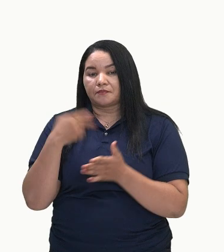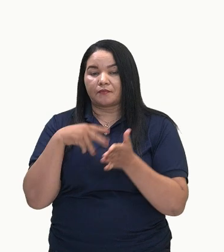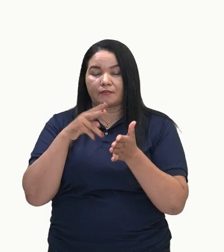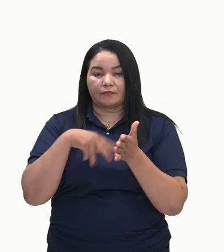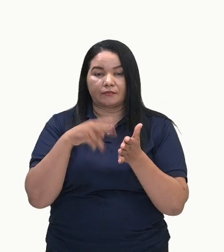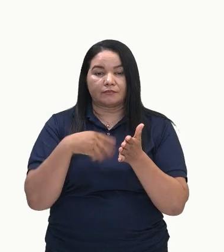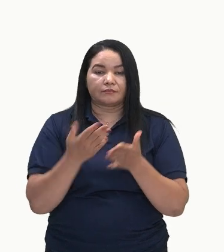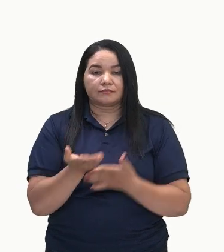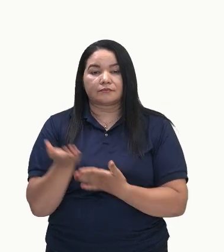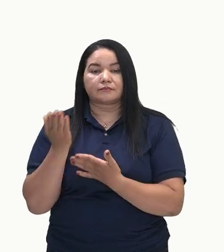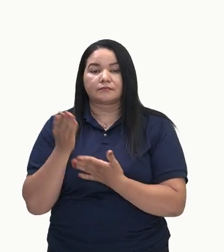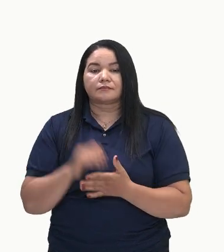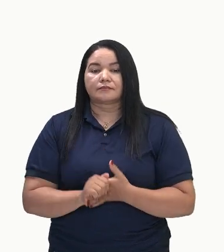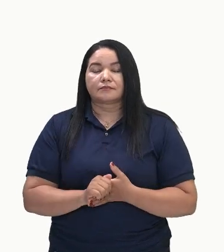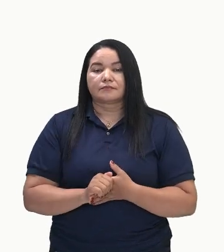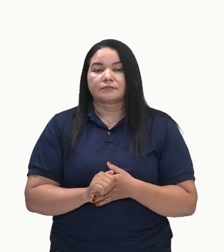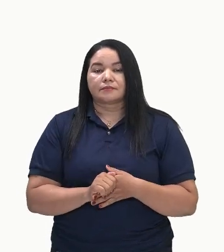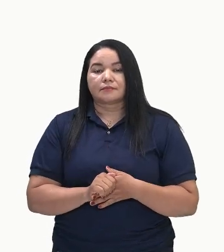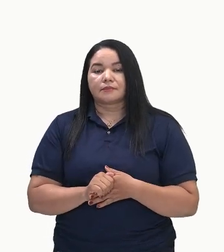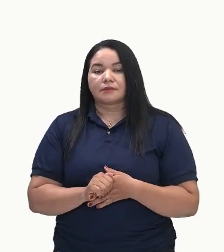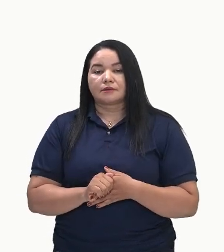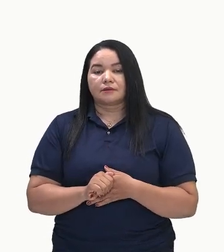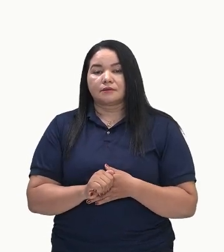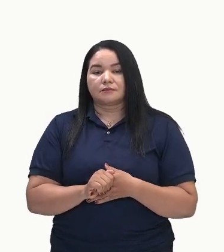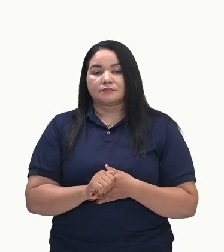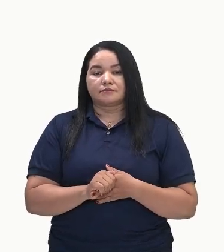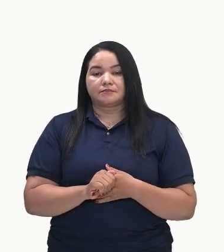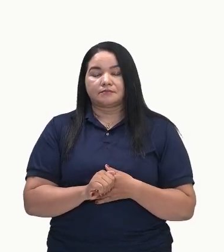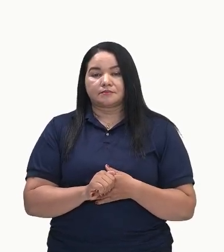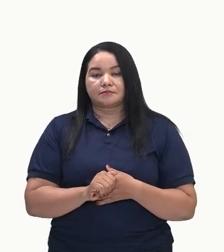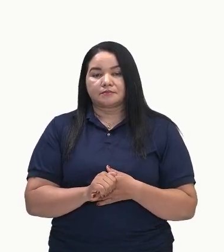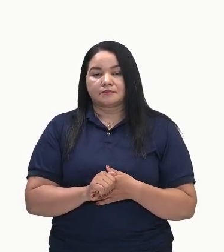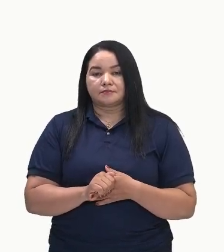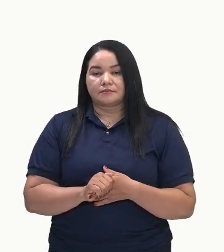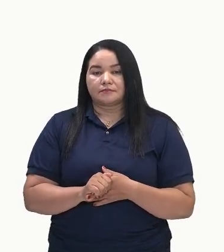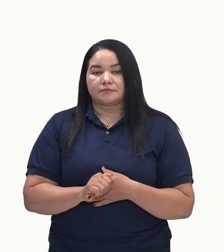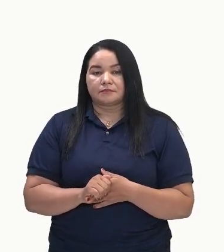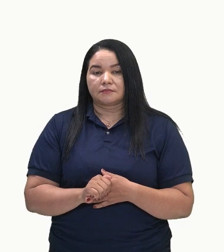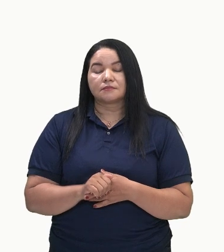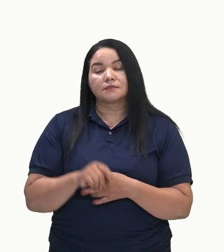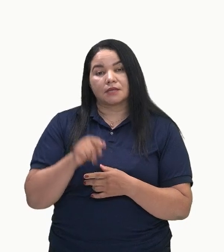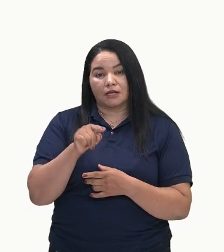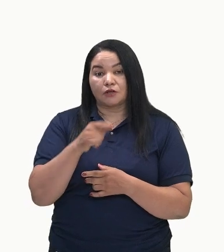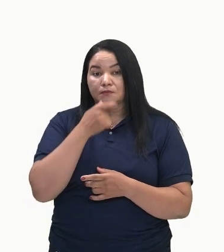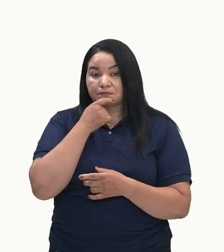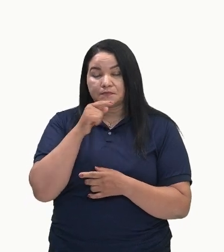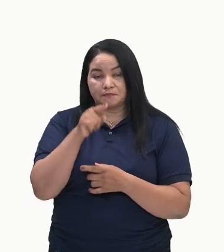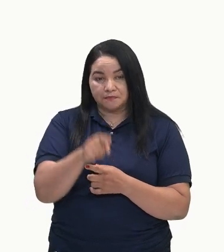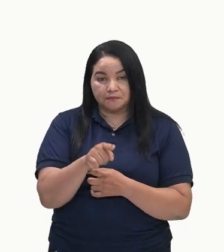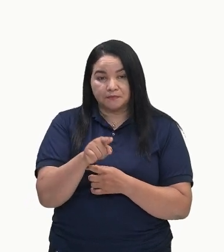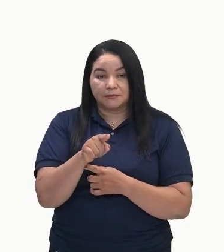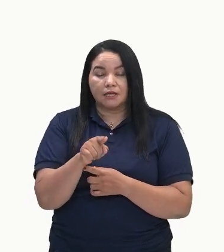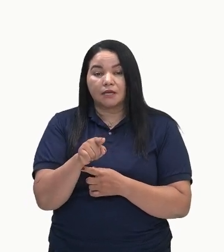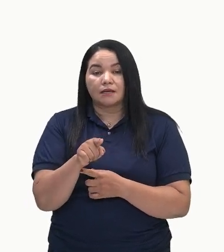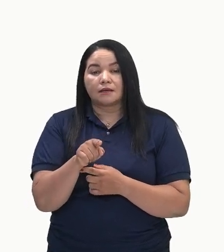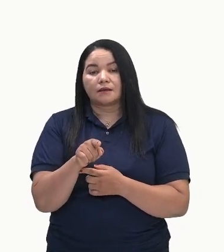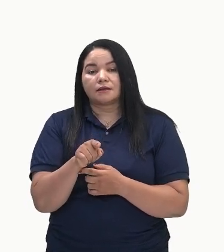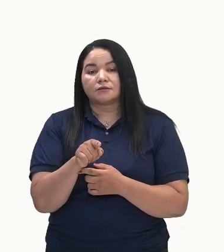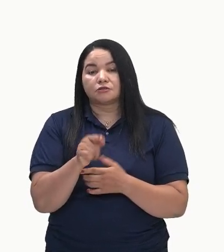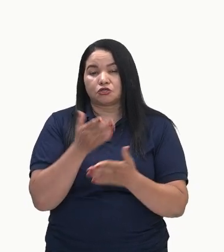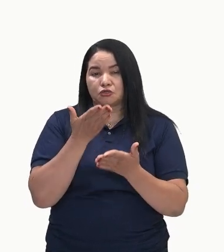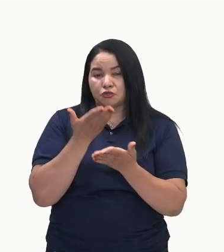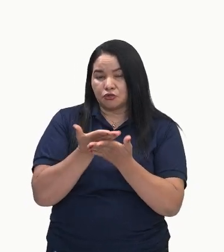diligently. Consequently, he aced the exam. Ele estudou, essa palavrinha aqui, gente, quer dizer com